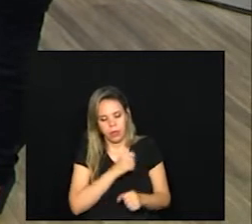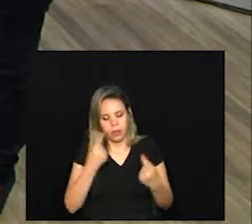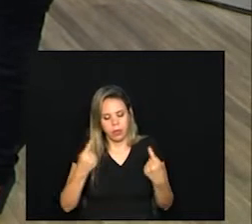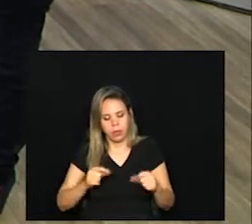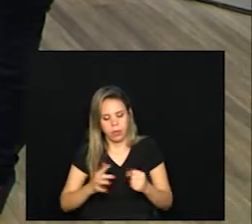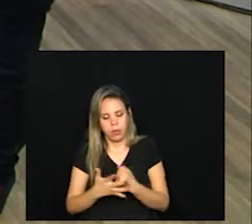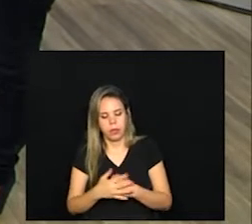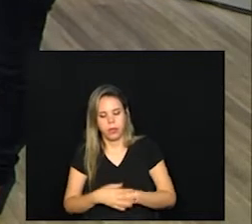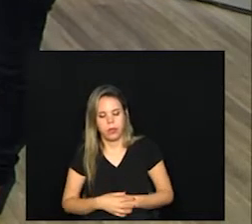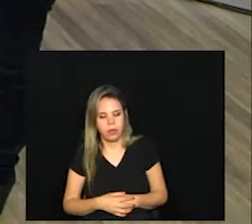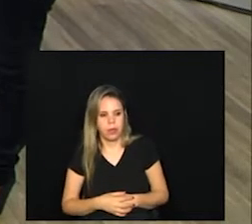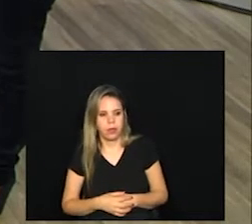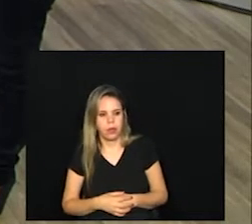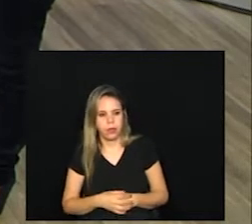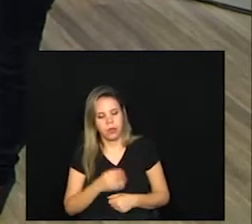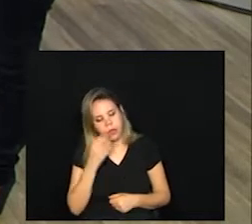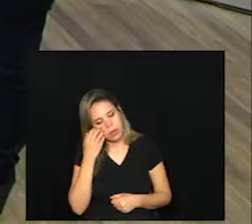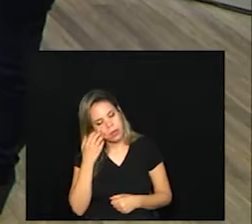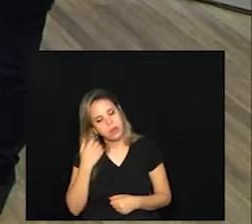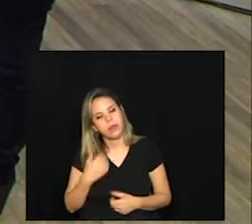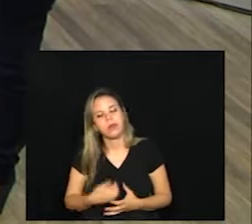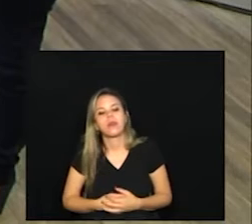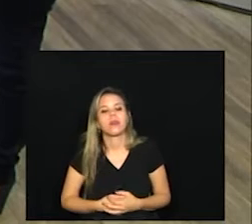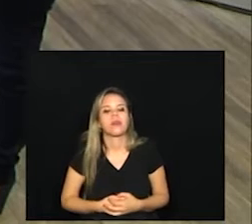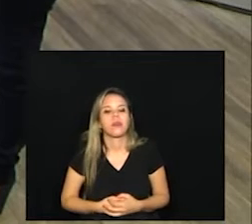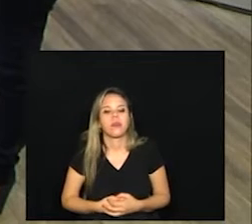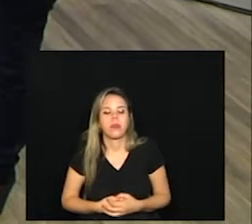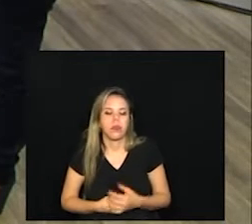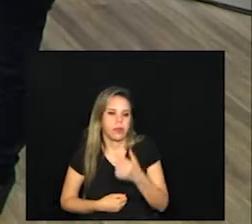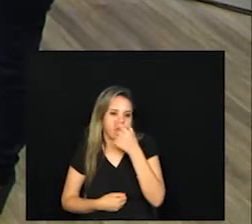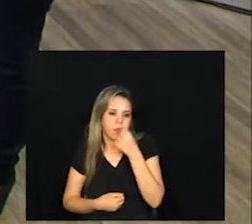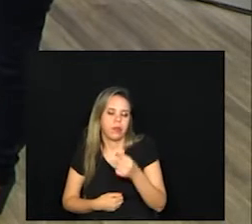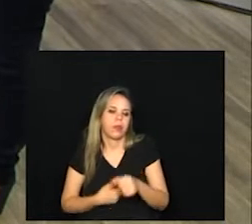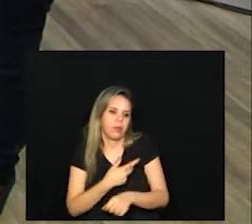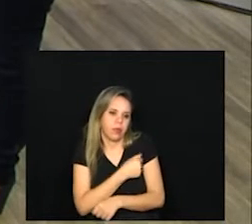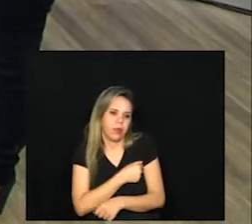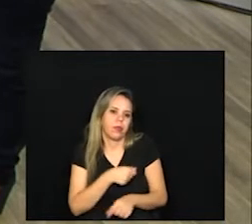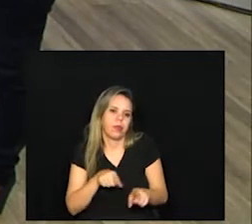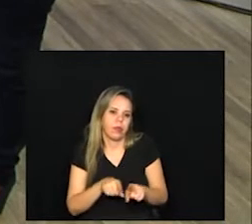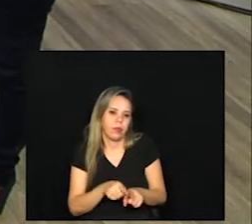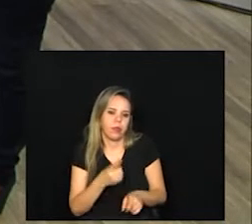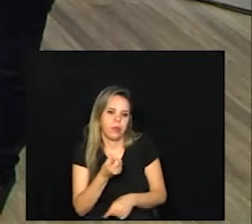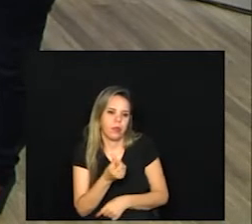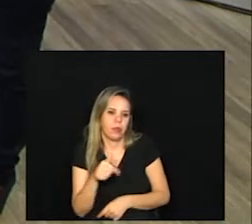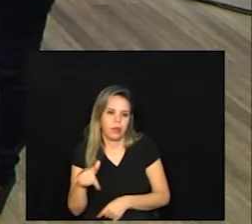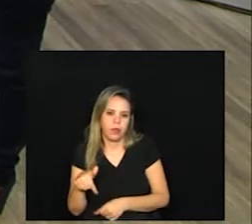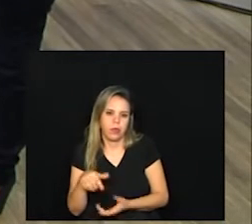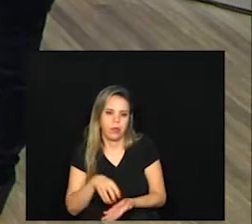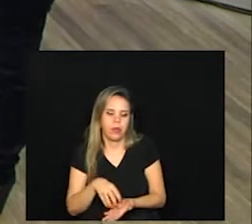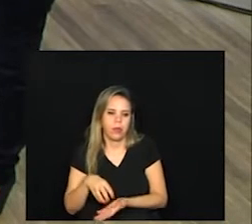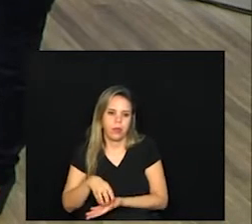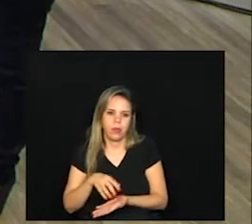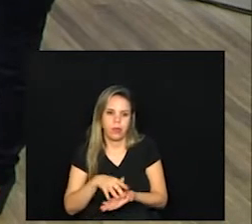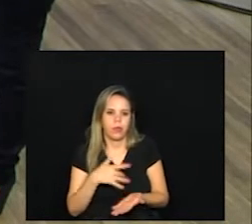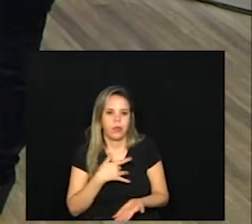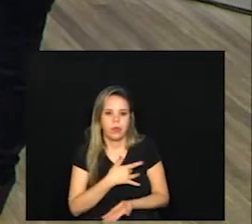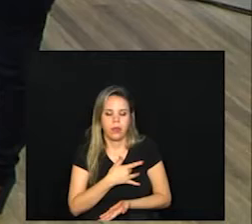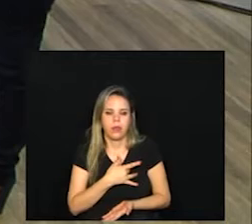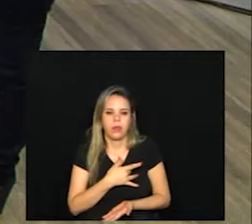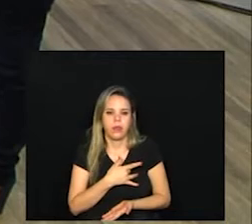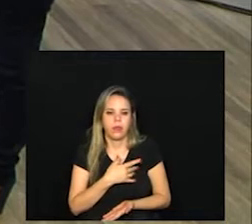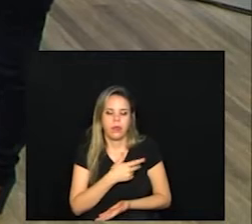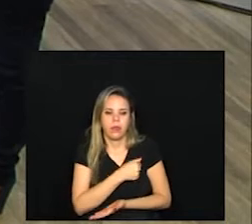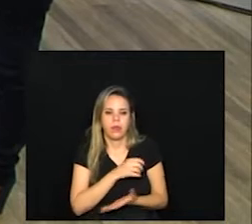contra o vírus influenza da gripe. Isso, são 67 centros de saúde aqui da cidade e a vacina